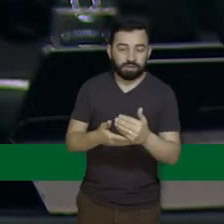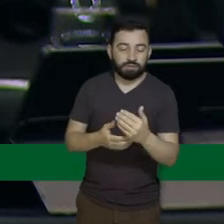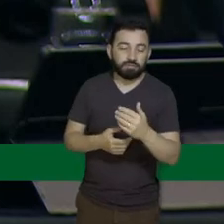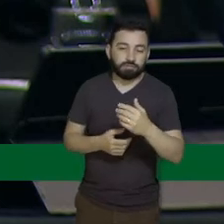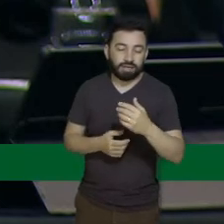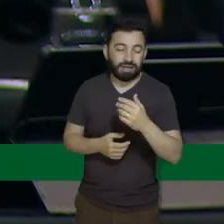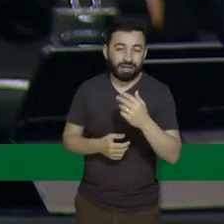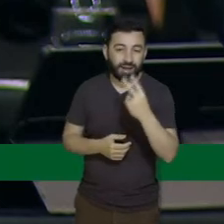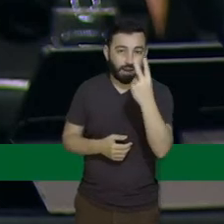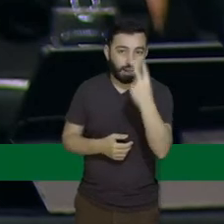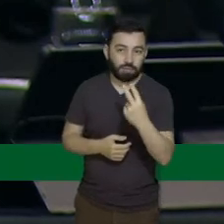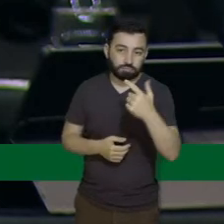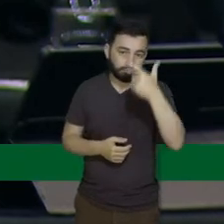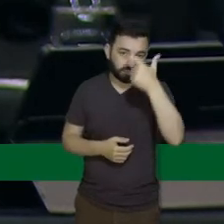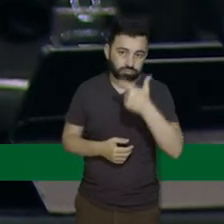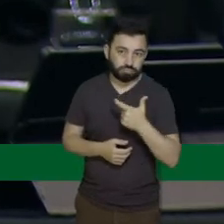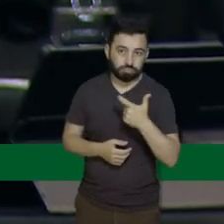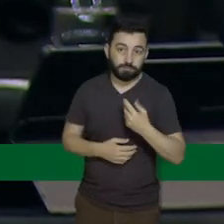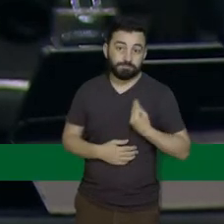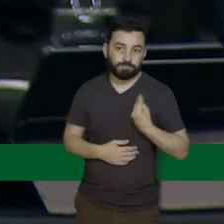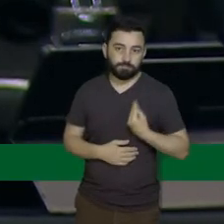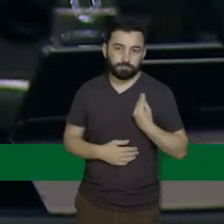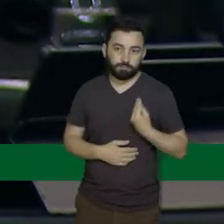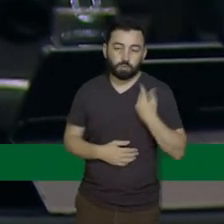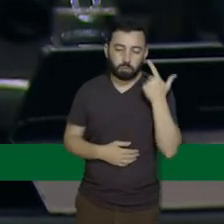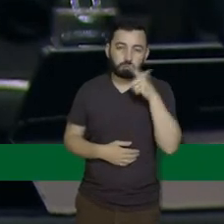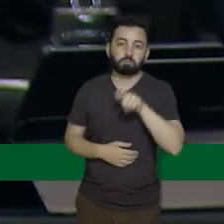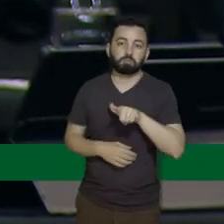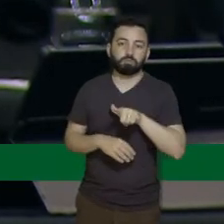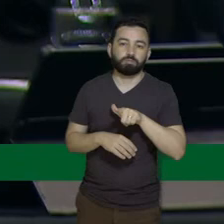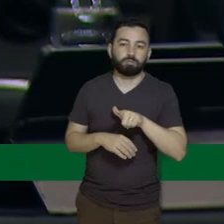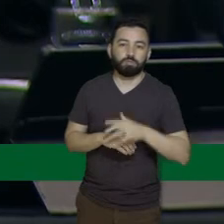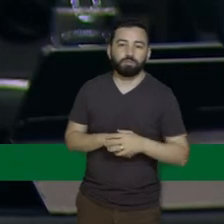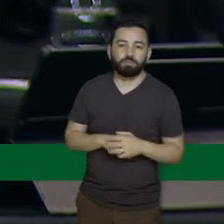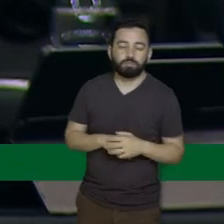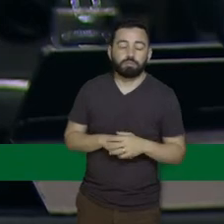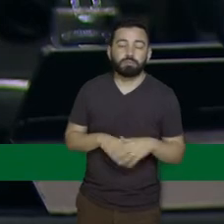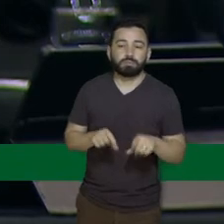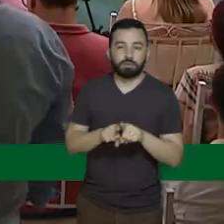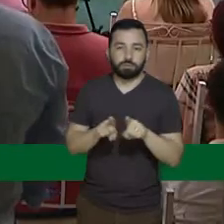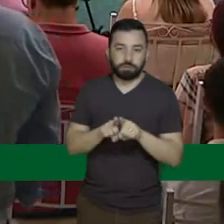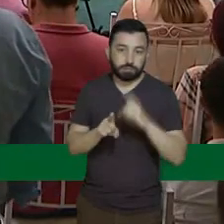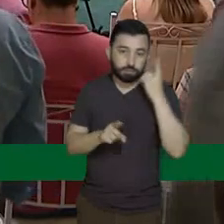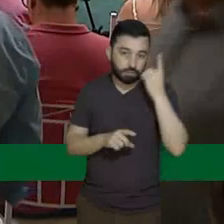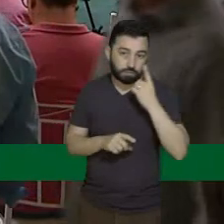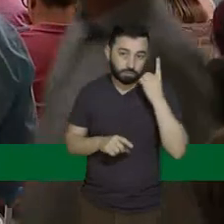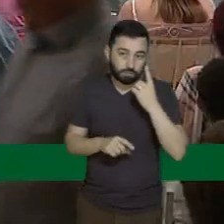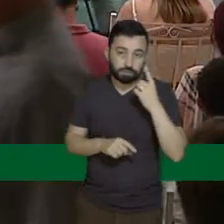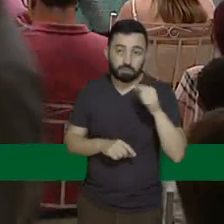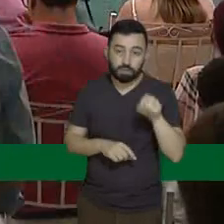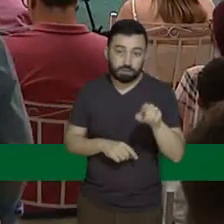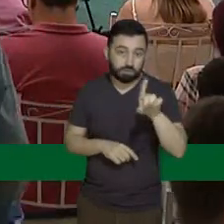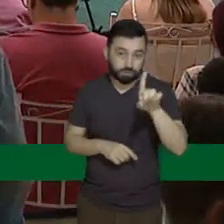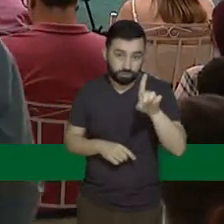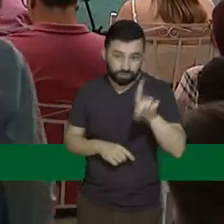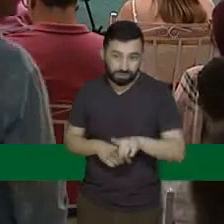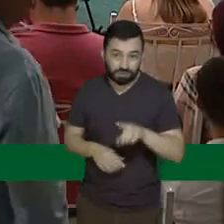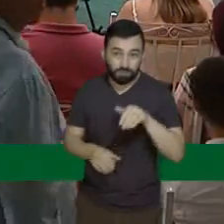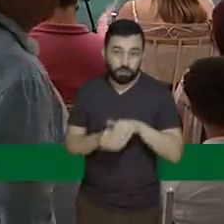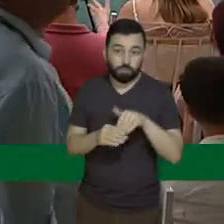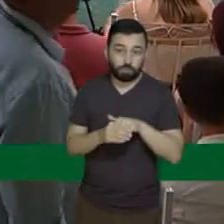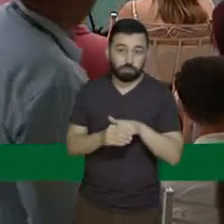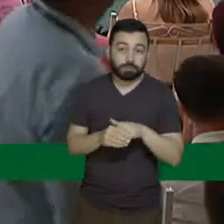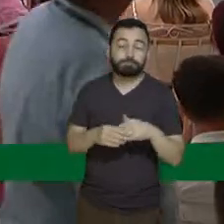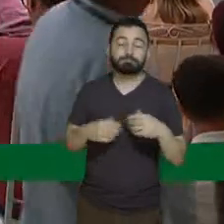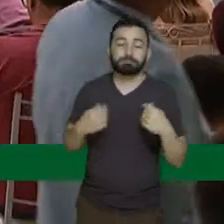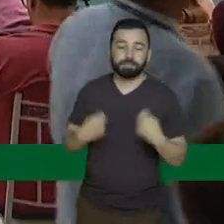do deputado e registra sua presença. Da mesma forma, quando o deputado for exercer o seu direito de voto, ele também